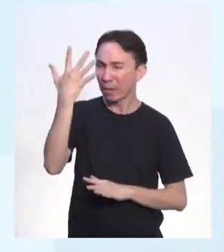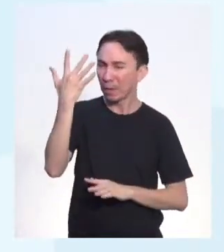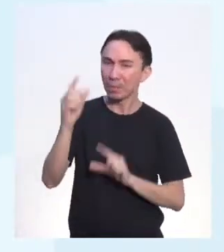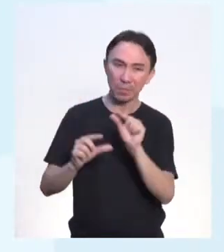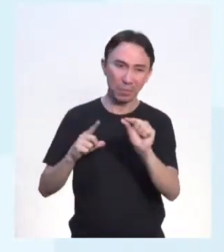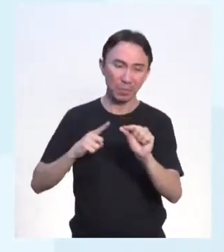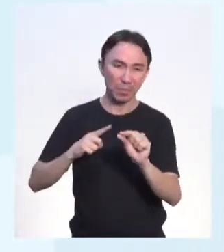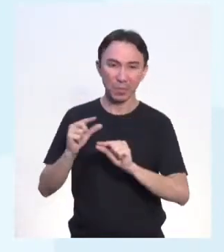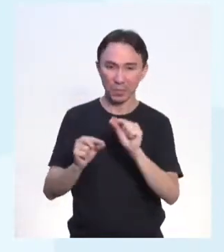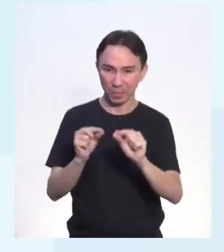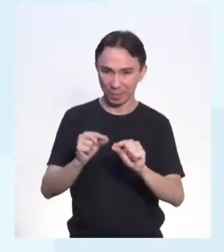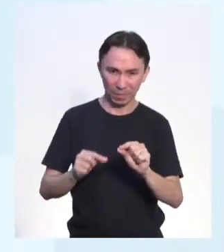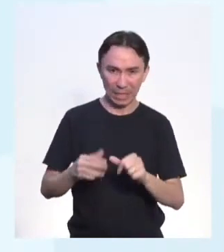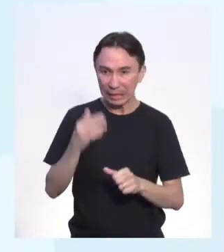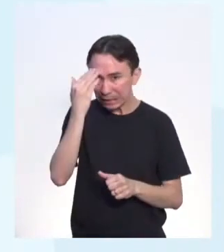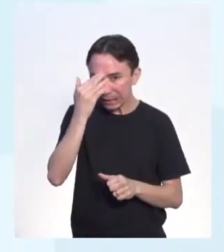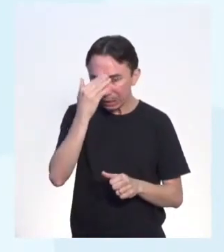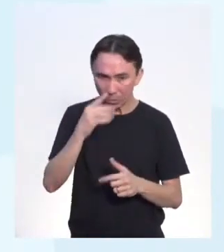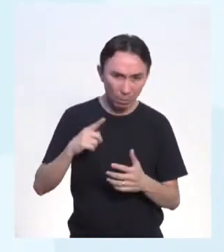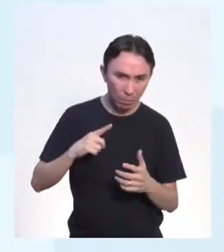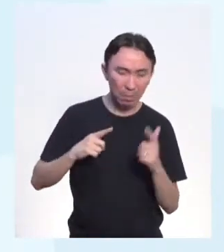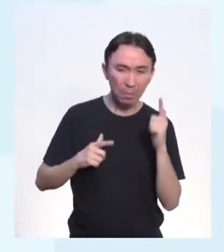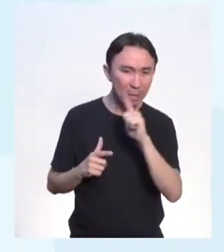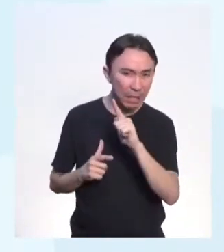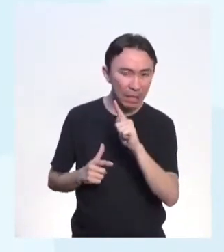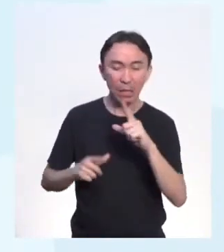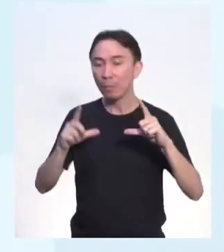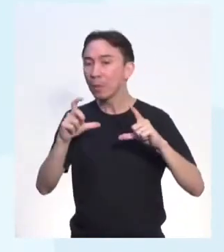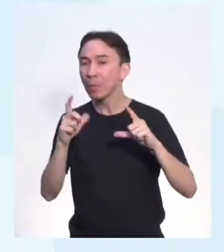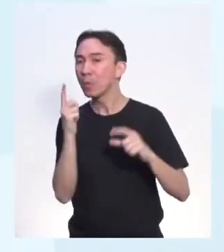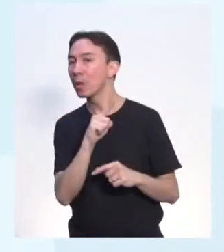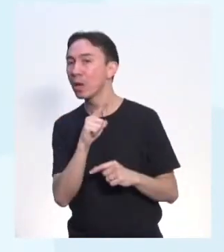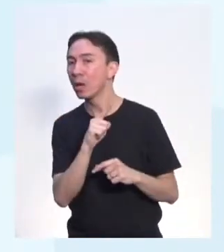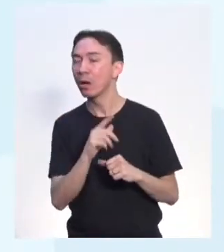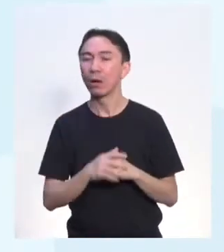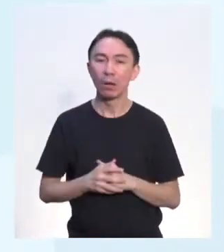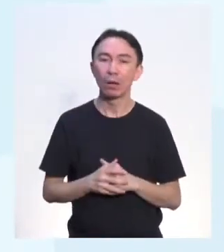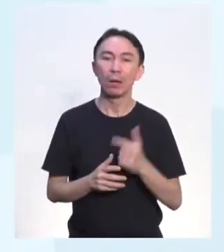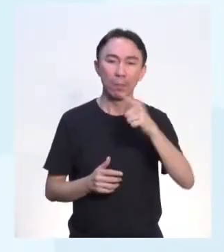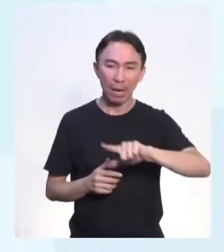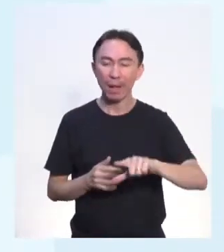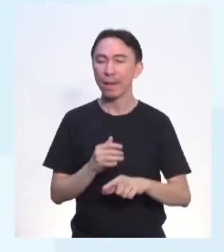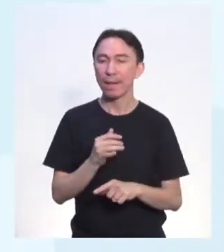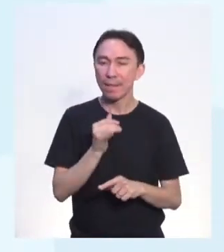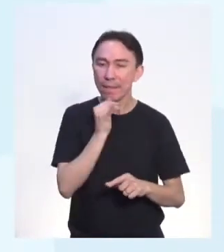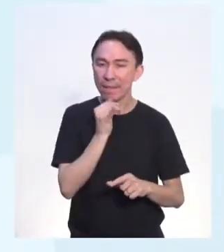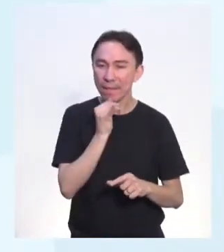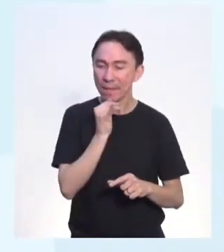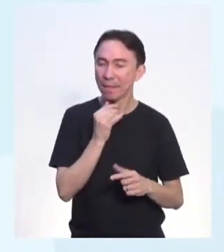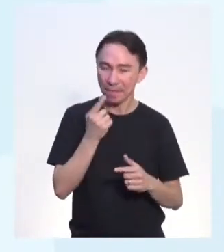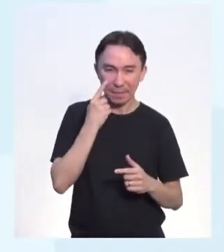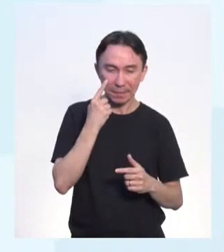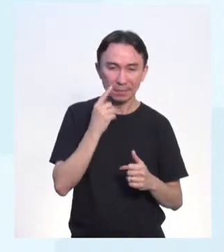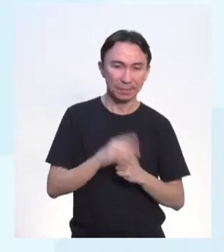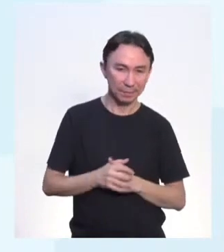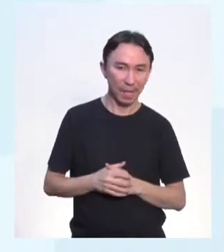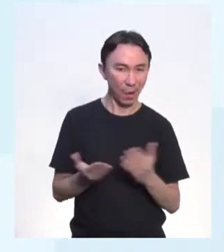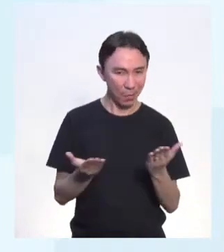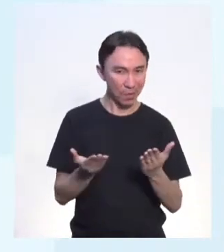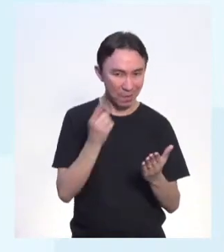Sim? Será que vocês entenderam? Conseguiram tirar o print? Vamos para mais um exemplo, então? Vamos piorar um